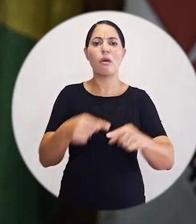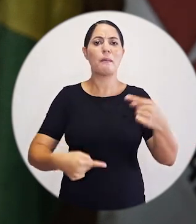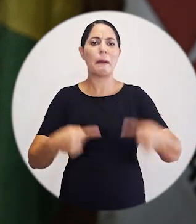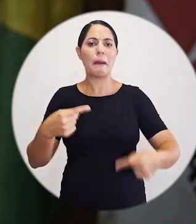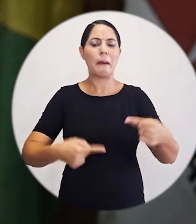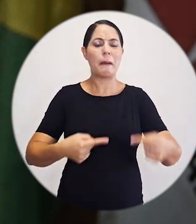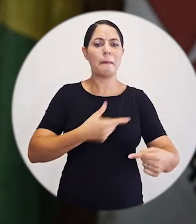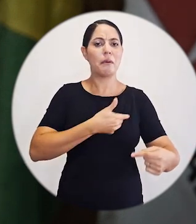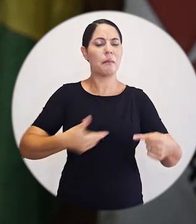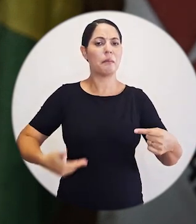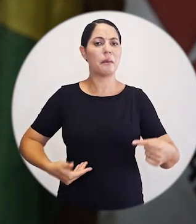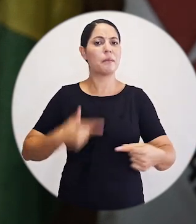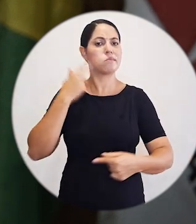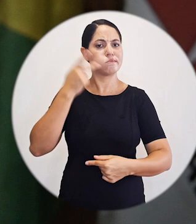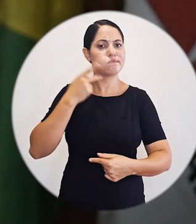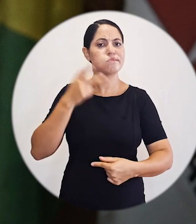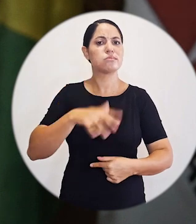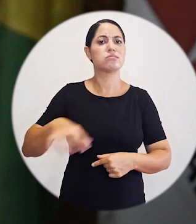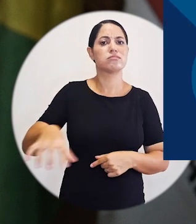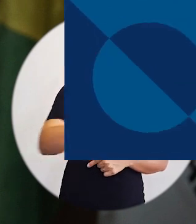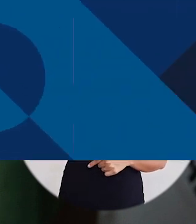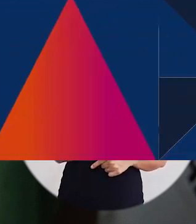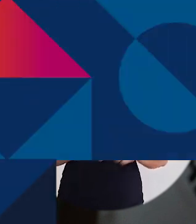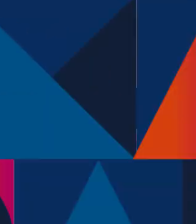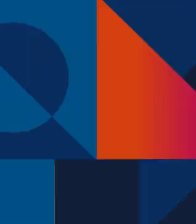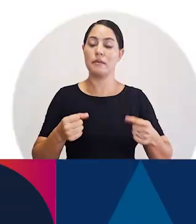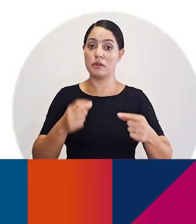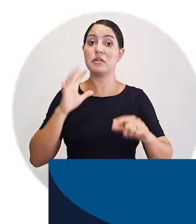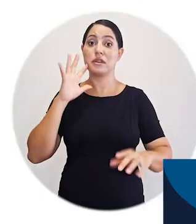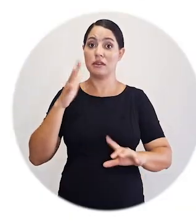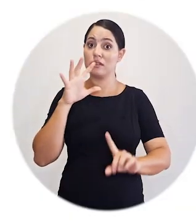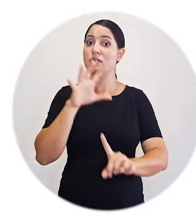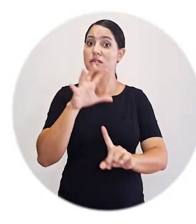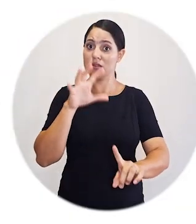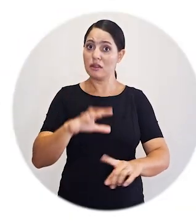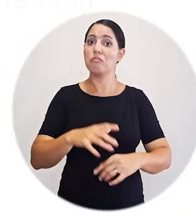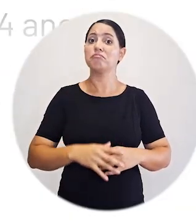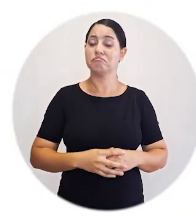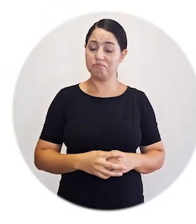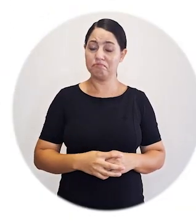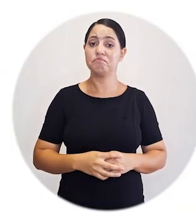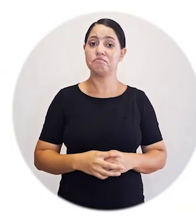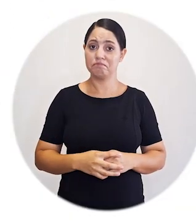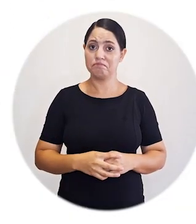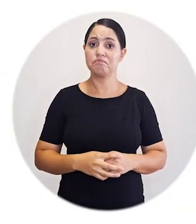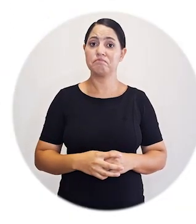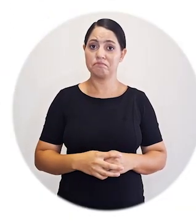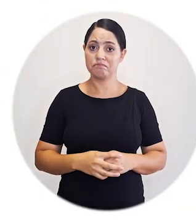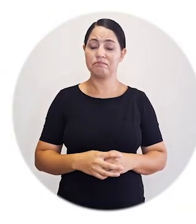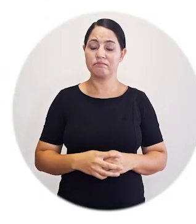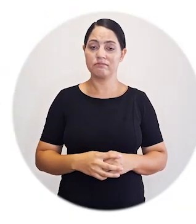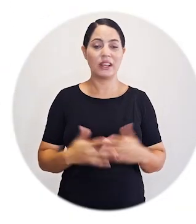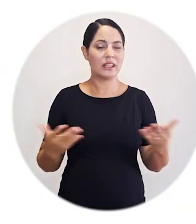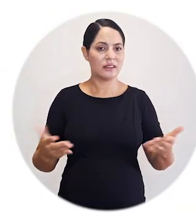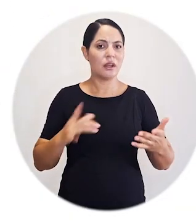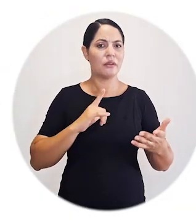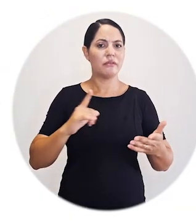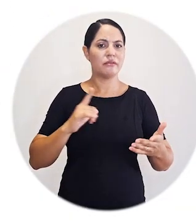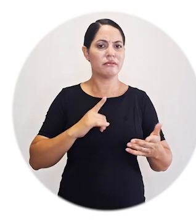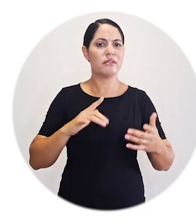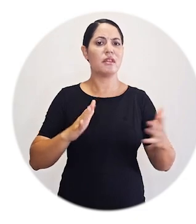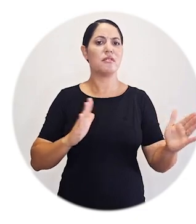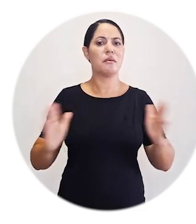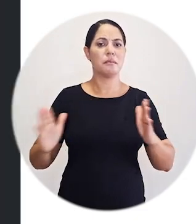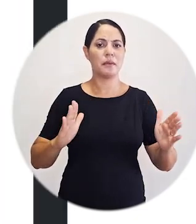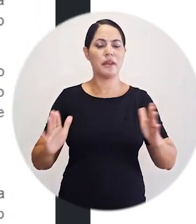públicas e influenciam processos de decisão do país. O assunto, inclusive, foi destaque no site da OAB Nacional. Segundo a publicação,